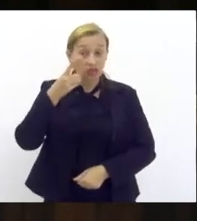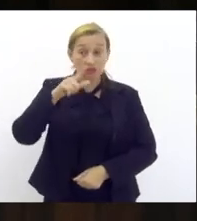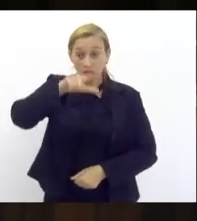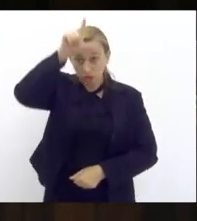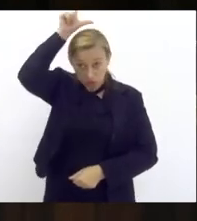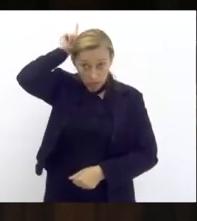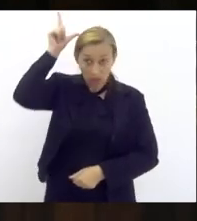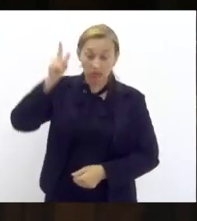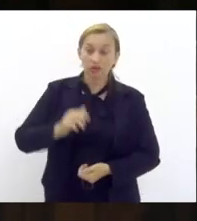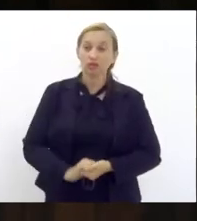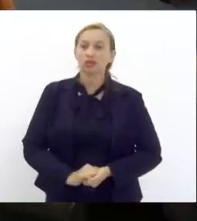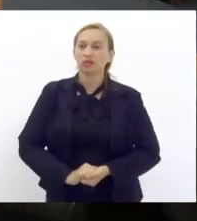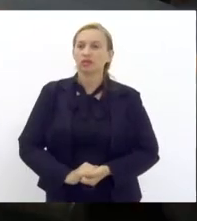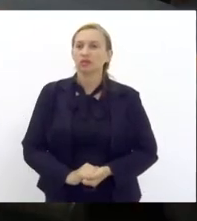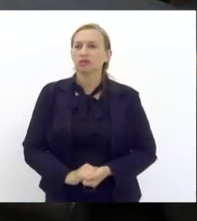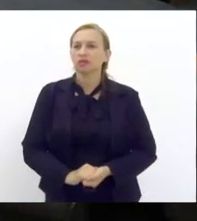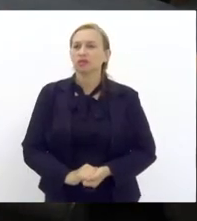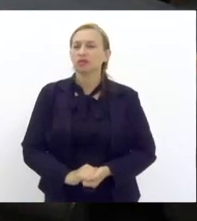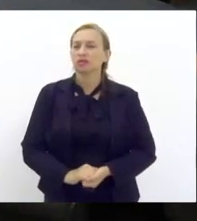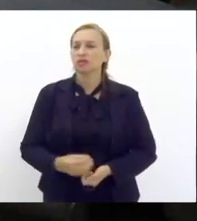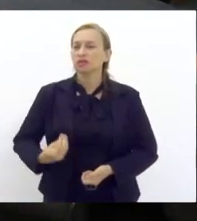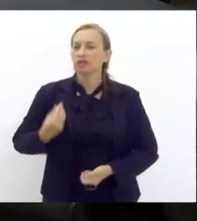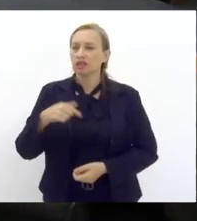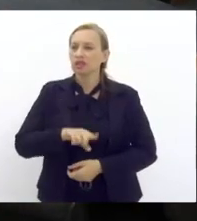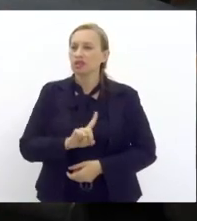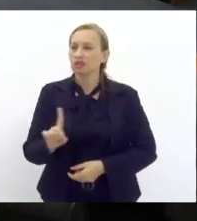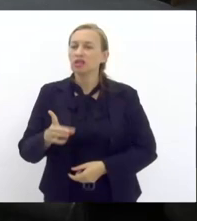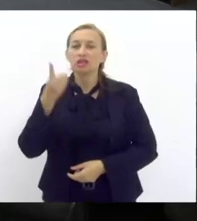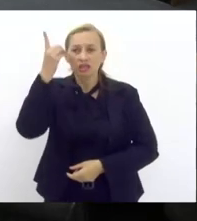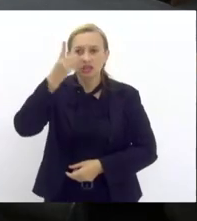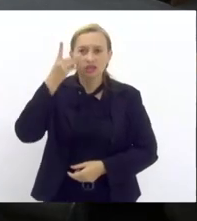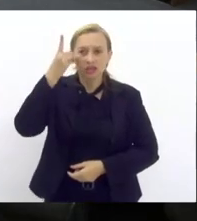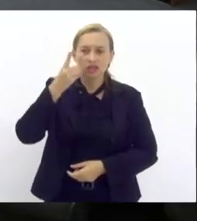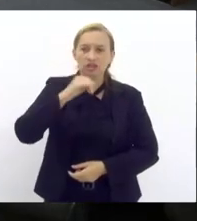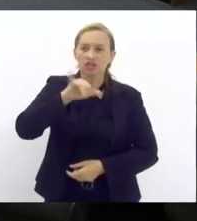Paulo. Não se encontra presente o deputado